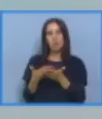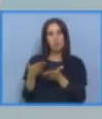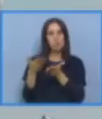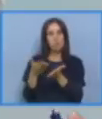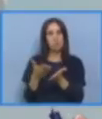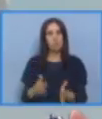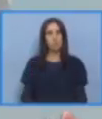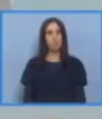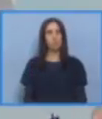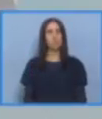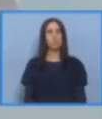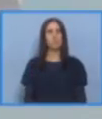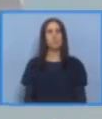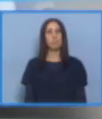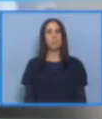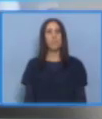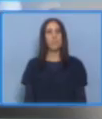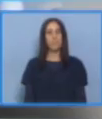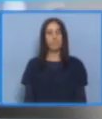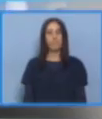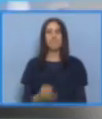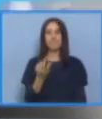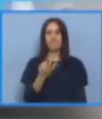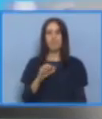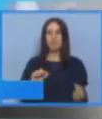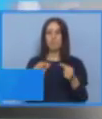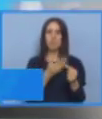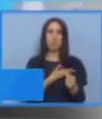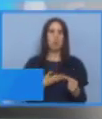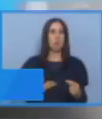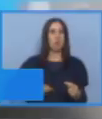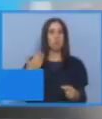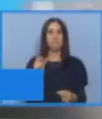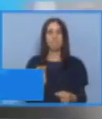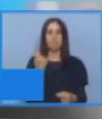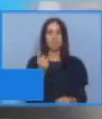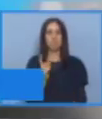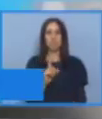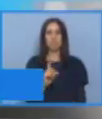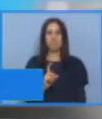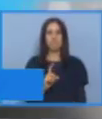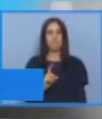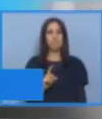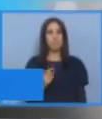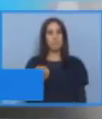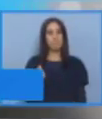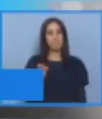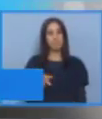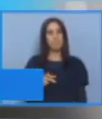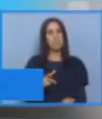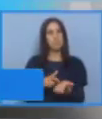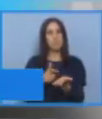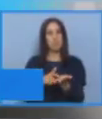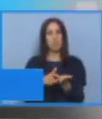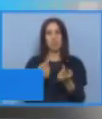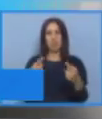auxílio. Sim, este é um debate antigo, não é a primeira vez que se coloca a necessidade